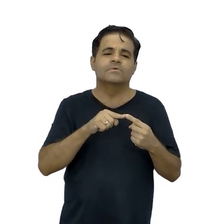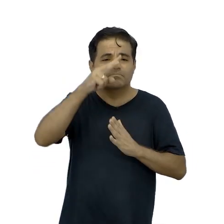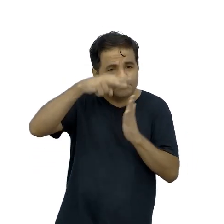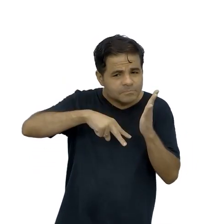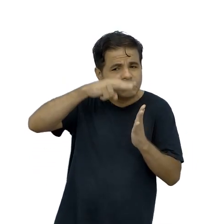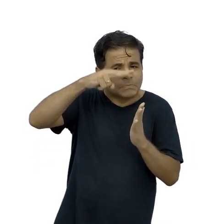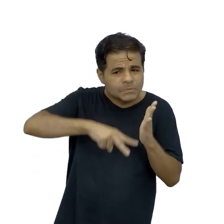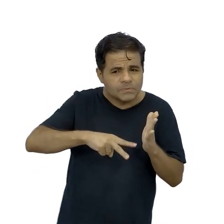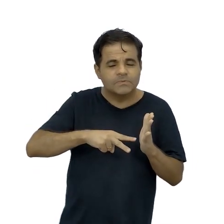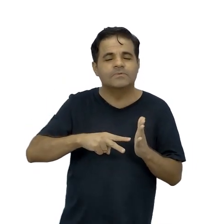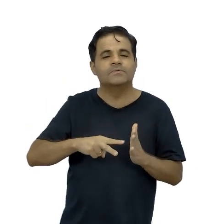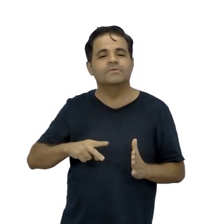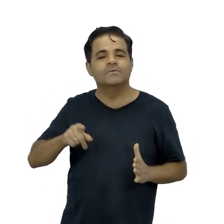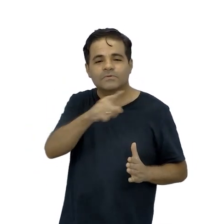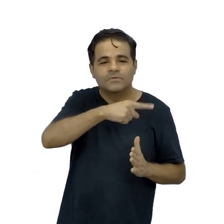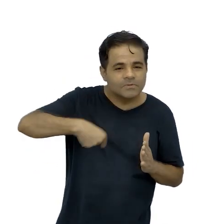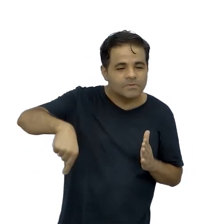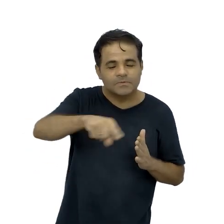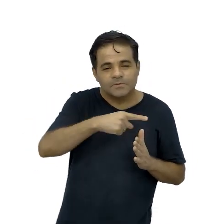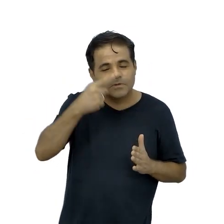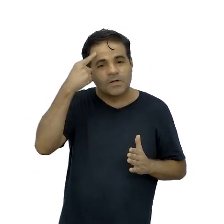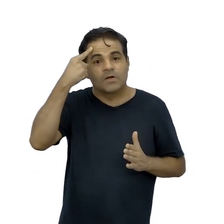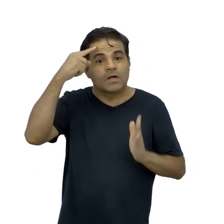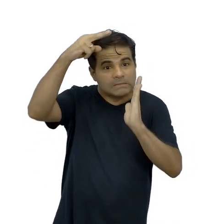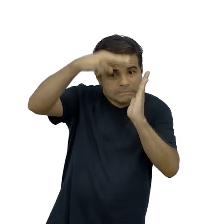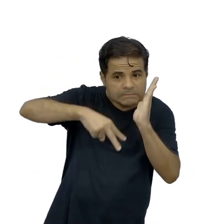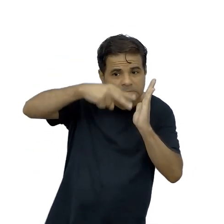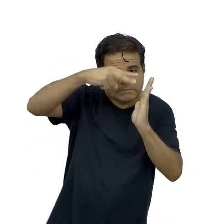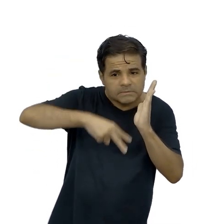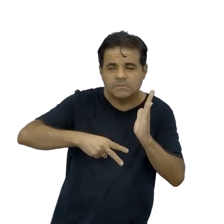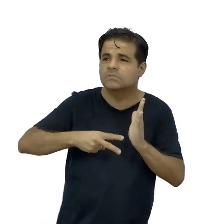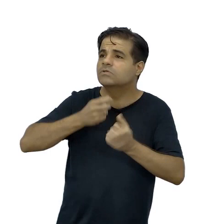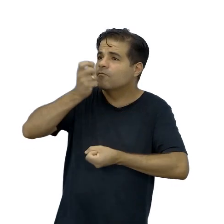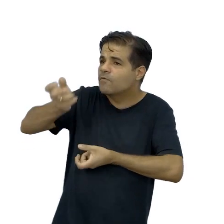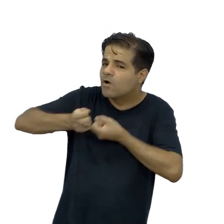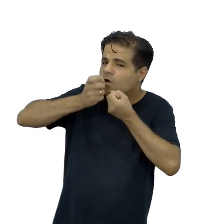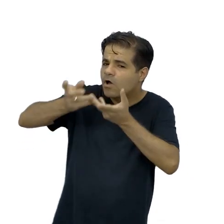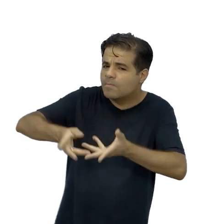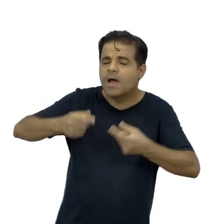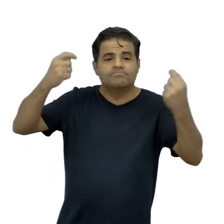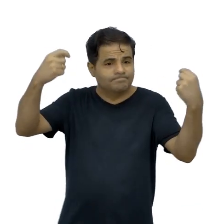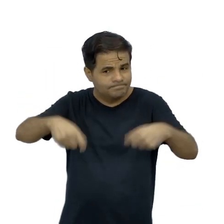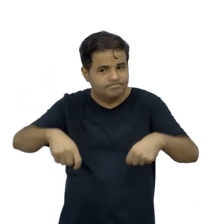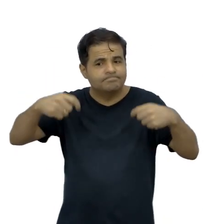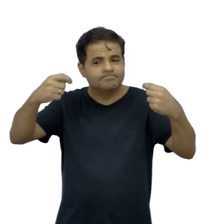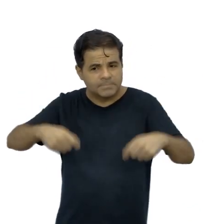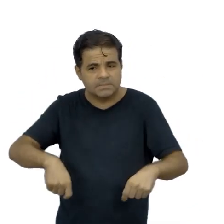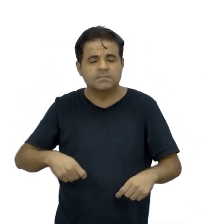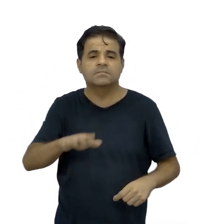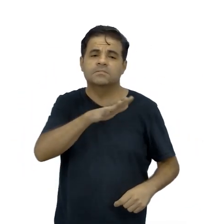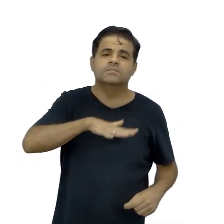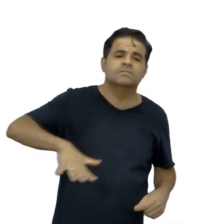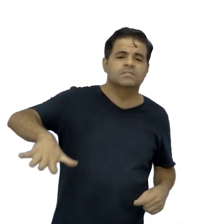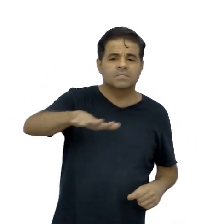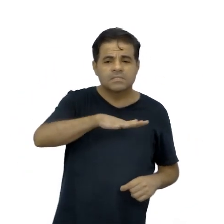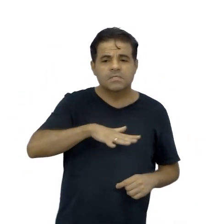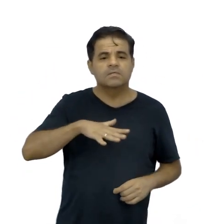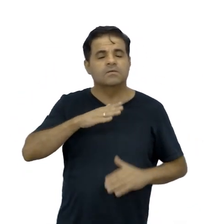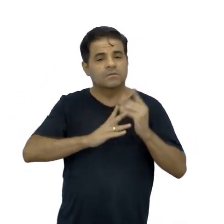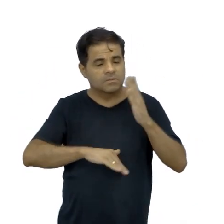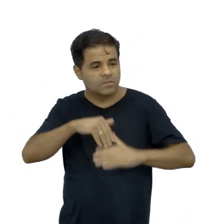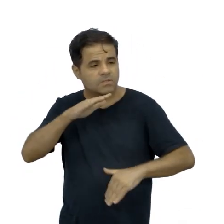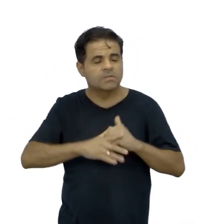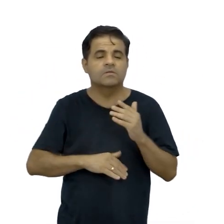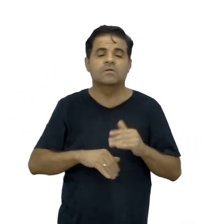se informa, né? A gente lê para se informar de maneira precisa, tendo como exemplo aí